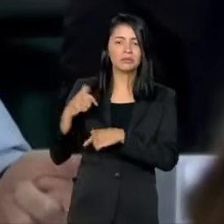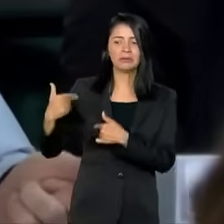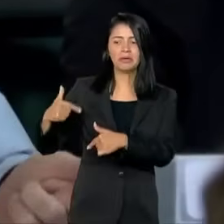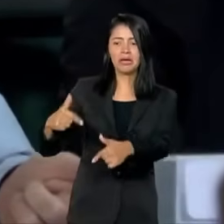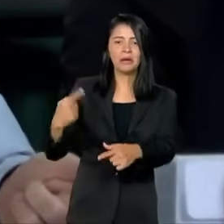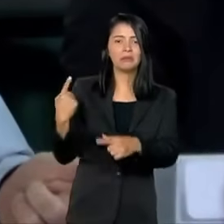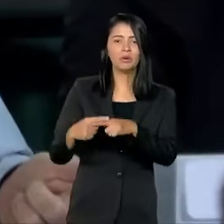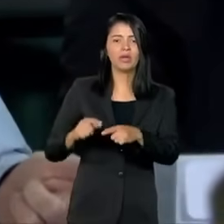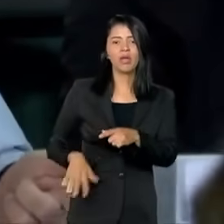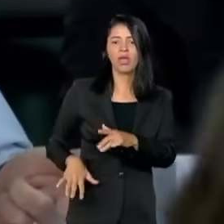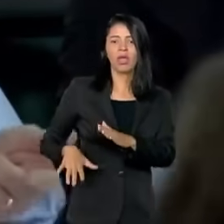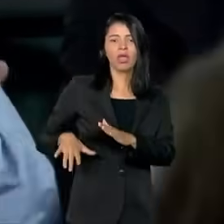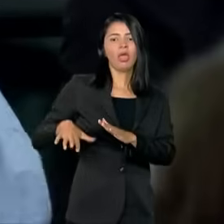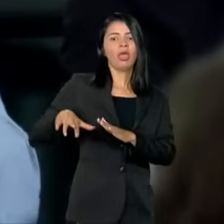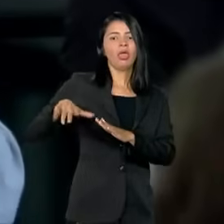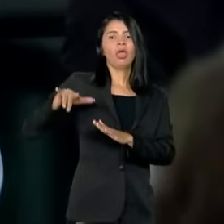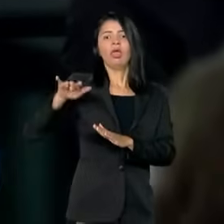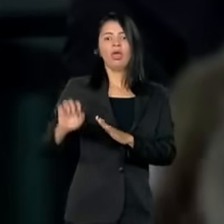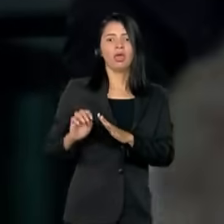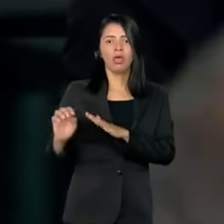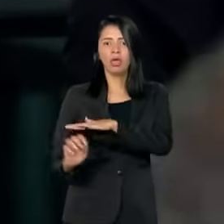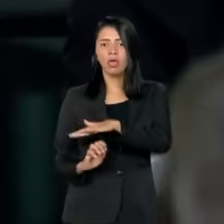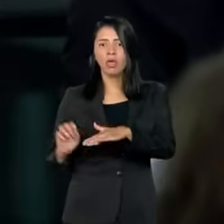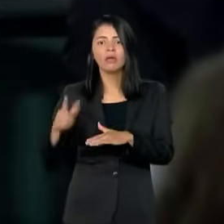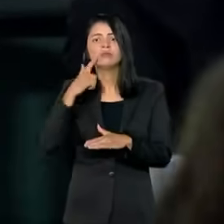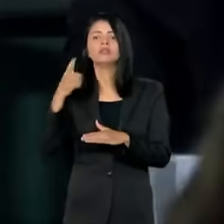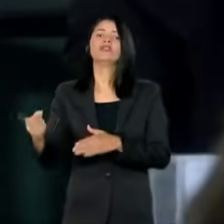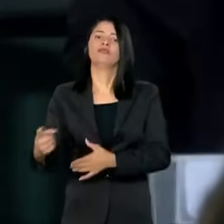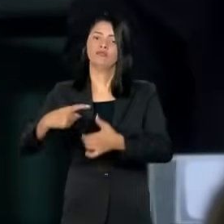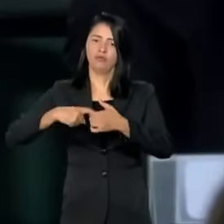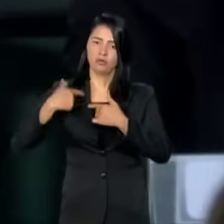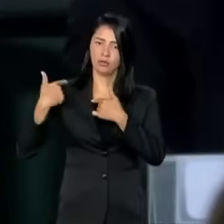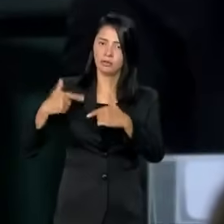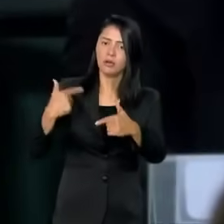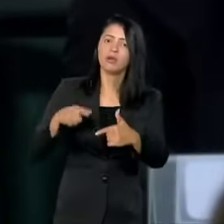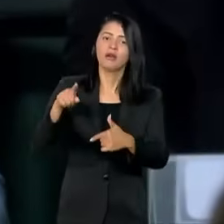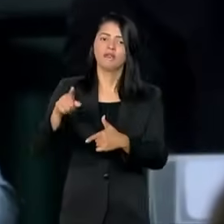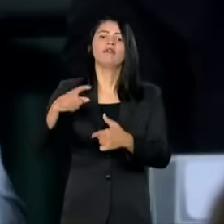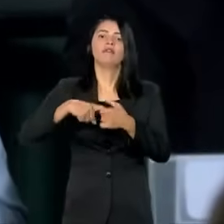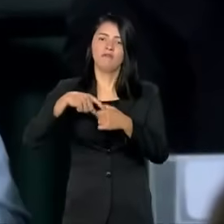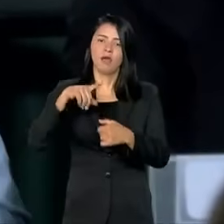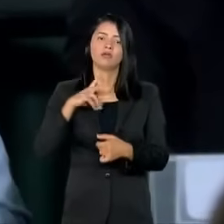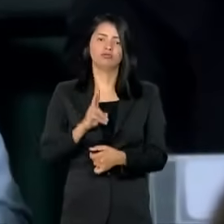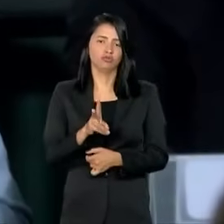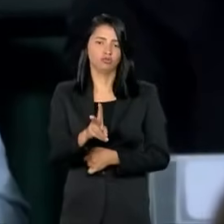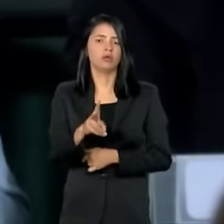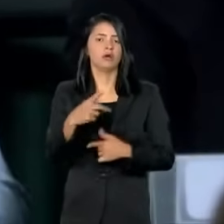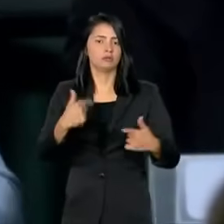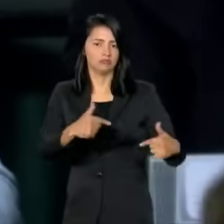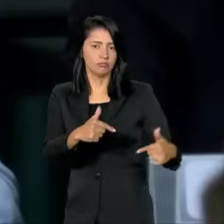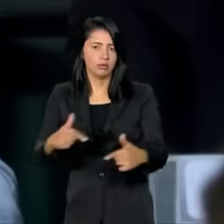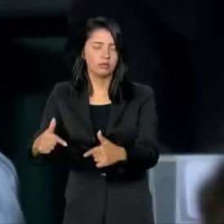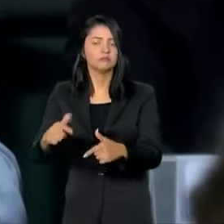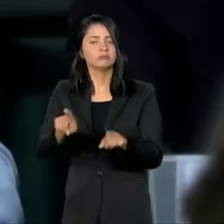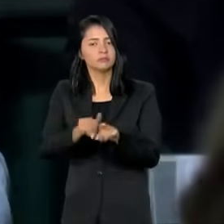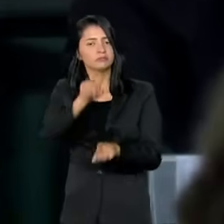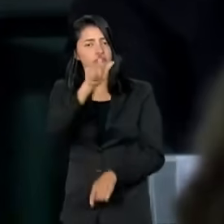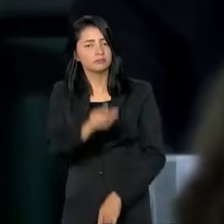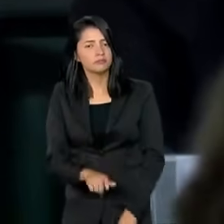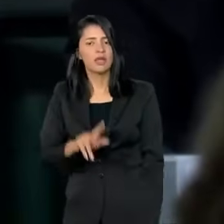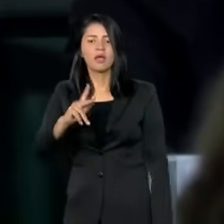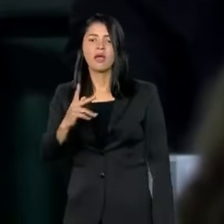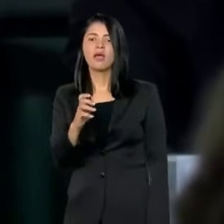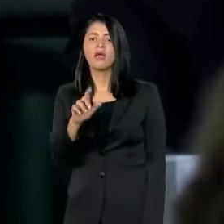porque encheu d'água. E nós sabemos que se a empresa voltar a trabalhar, vai manter os empregos. Então, é muito importante. Trouxe o nosso companheiro Hélio outro